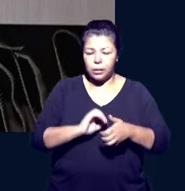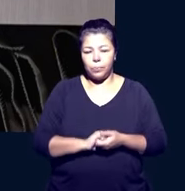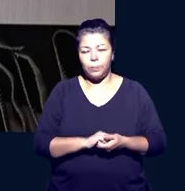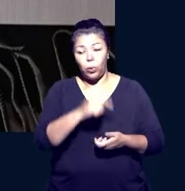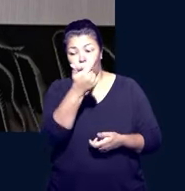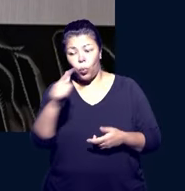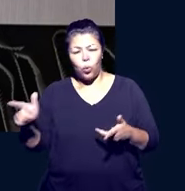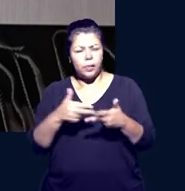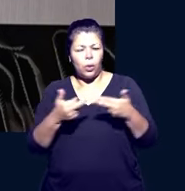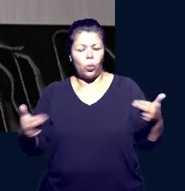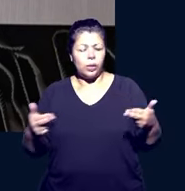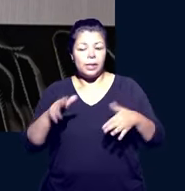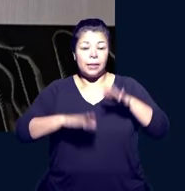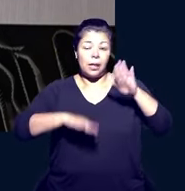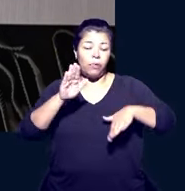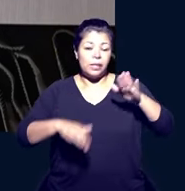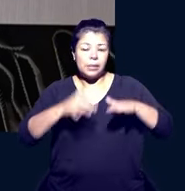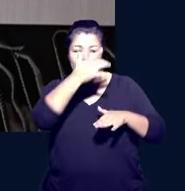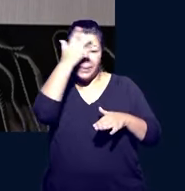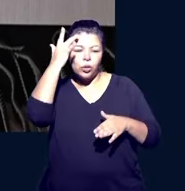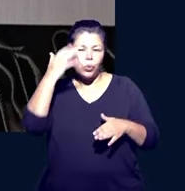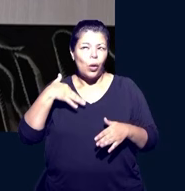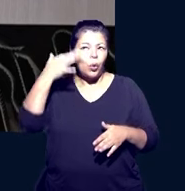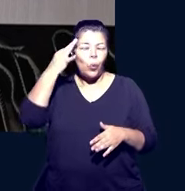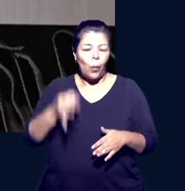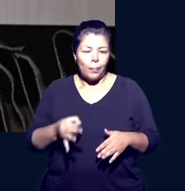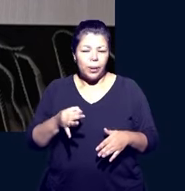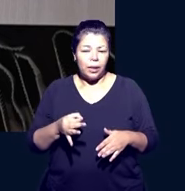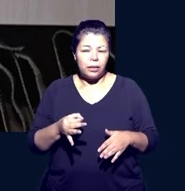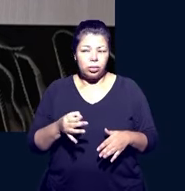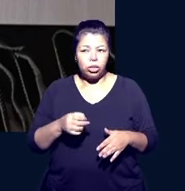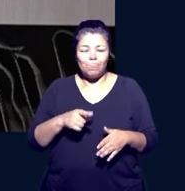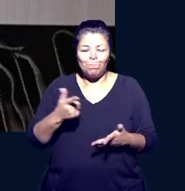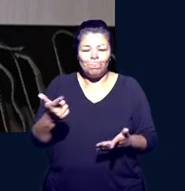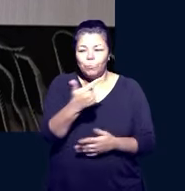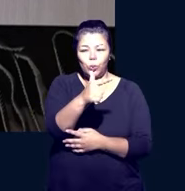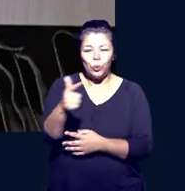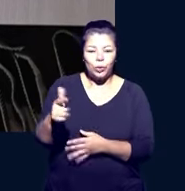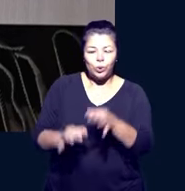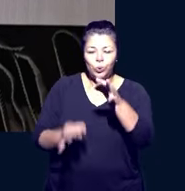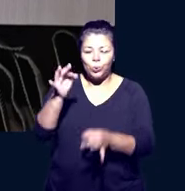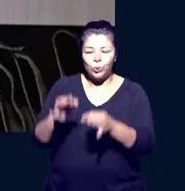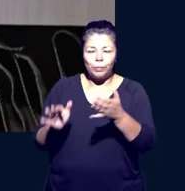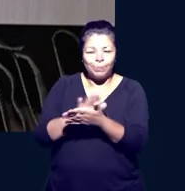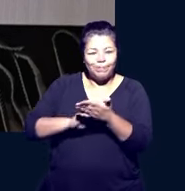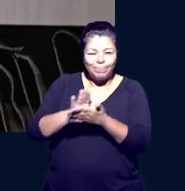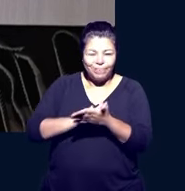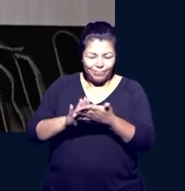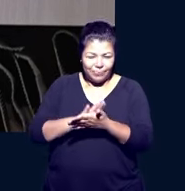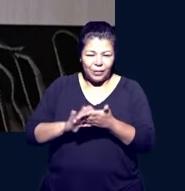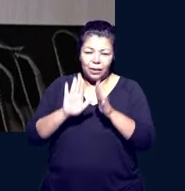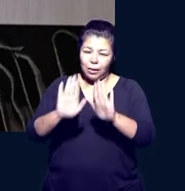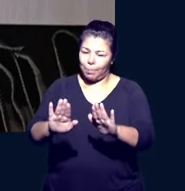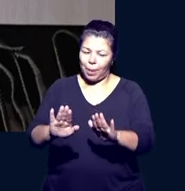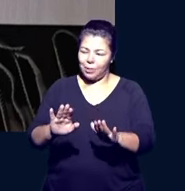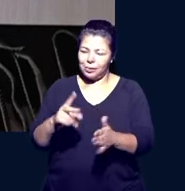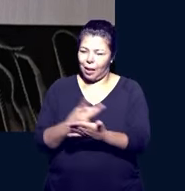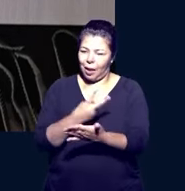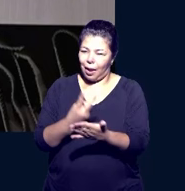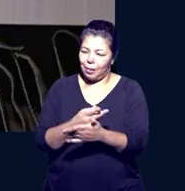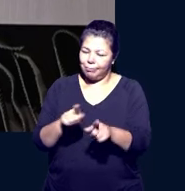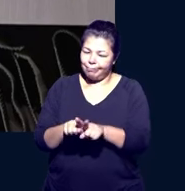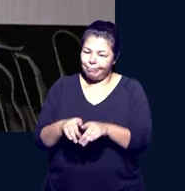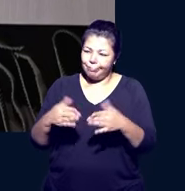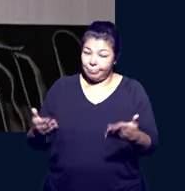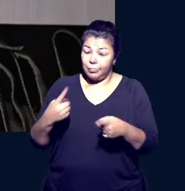injusta é de que o Supremo traria insegurança jurídica ou teria uma visão anti Empresarial da vida que é profundamente injusta